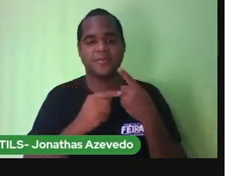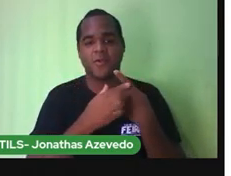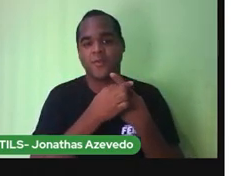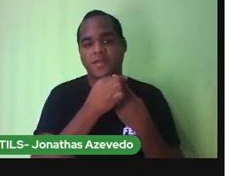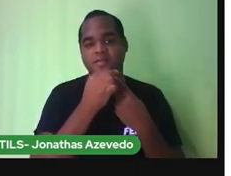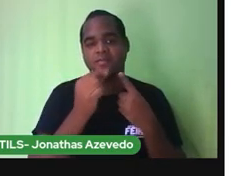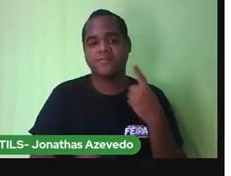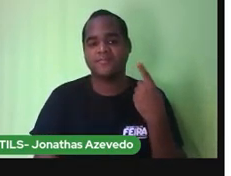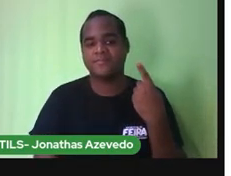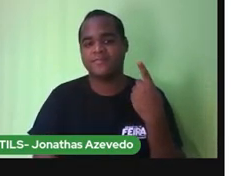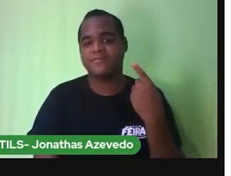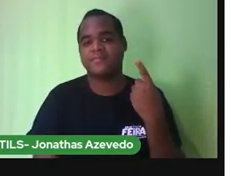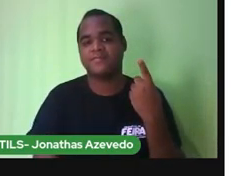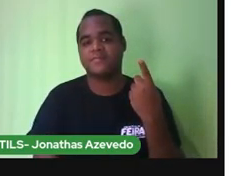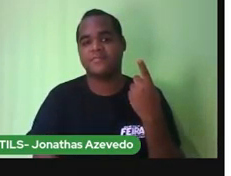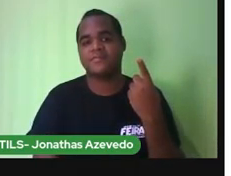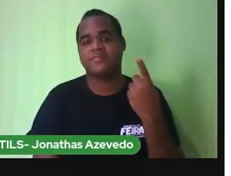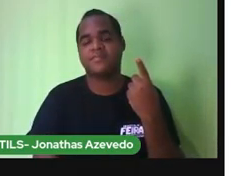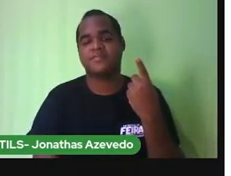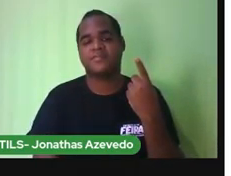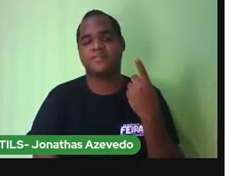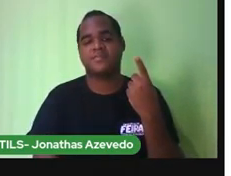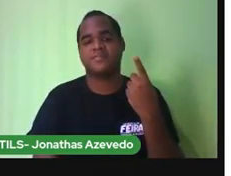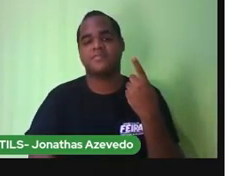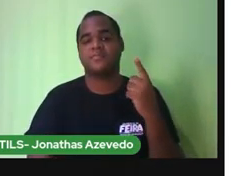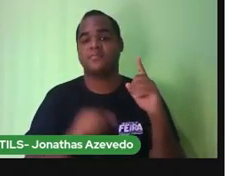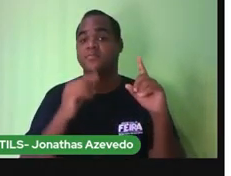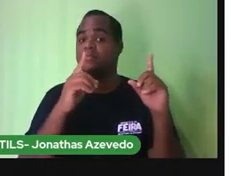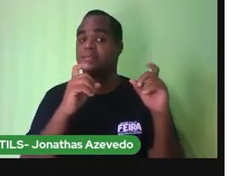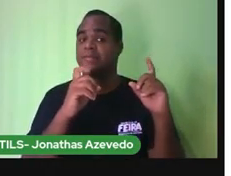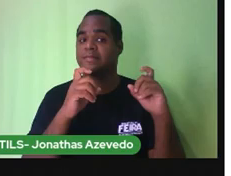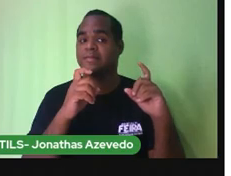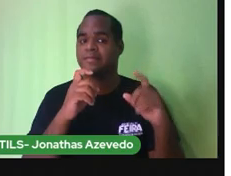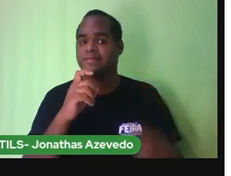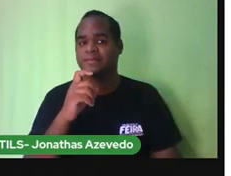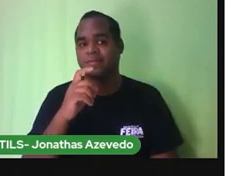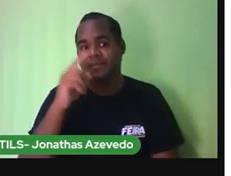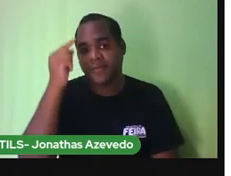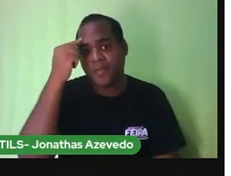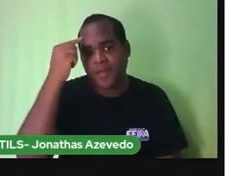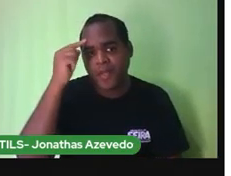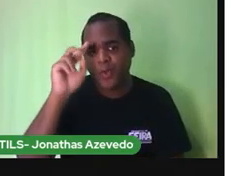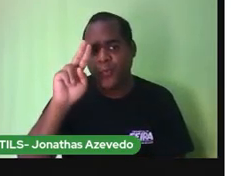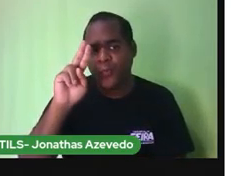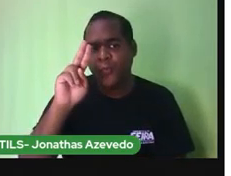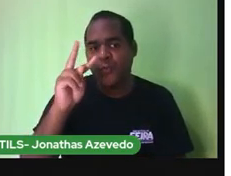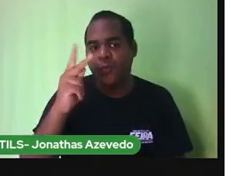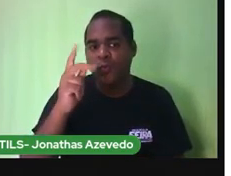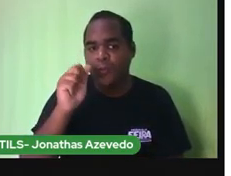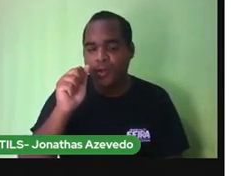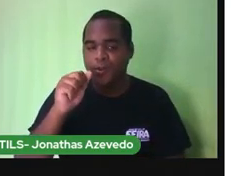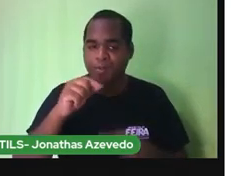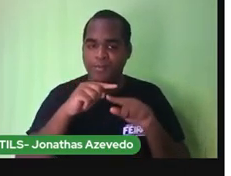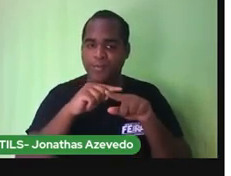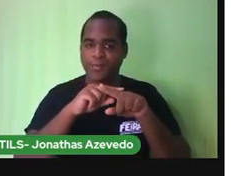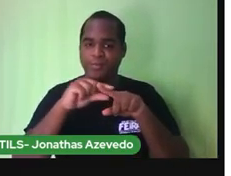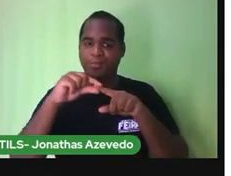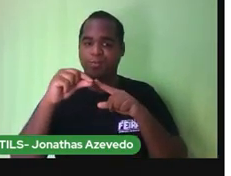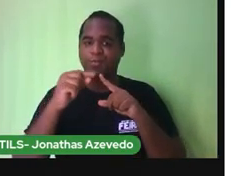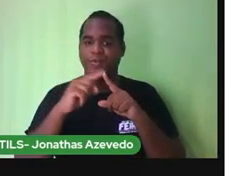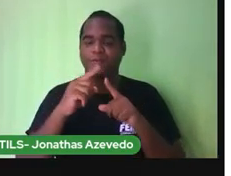lá a planície aqui Colocou porque geralmente quando a gente coloca a imagem do dedo As pessoas só pensam na unha por isso que a pro colocou a palavra